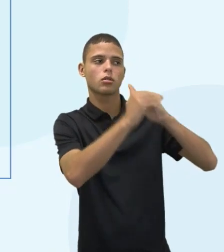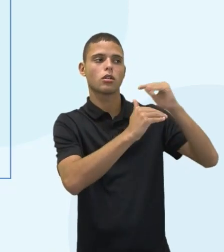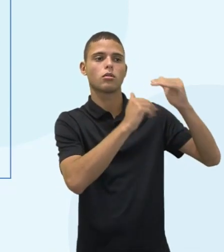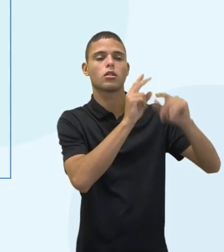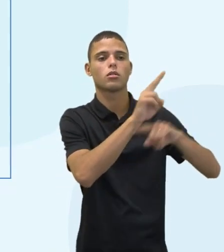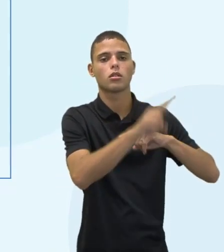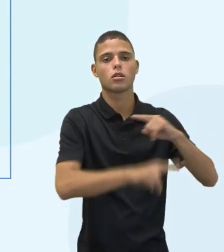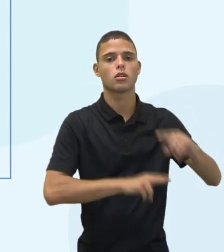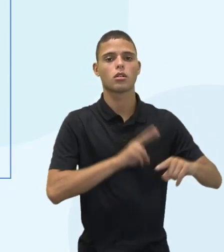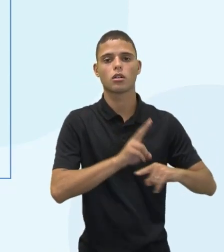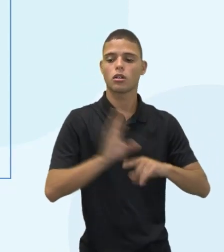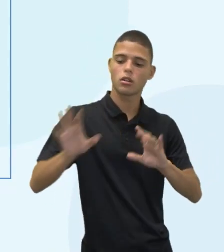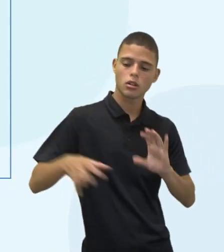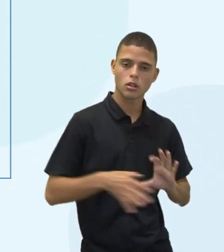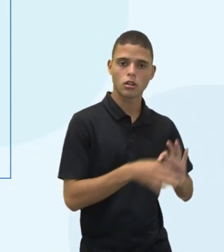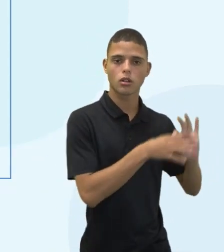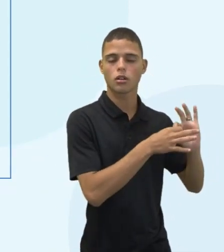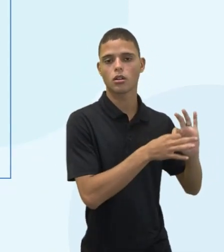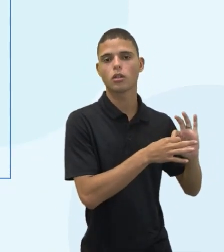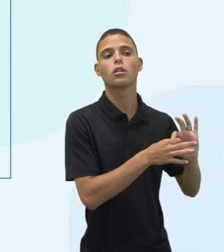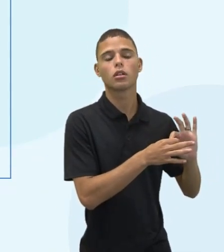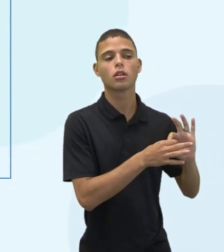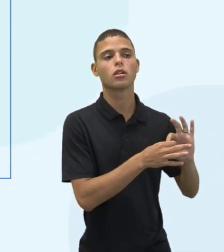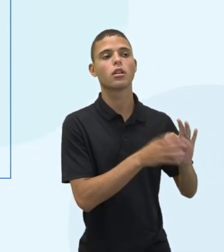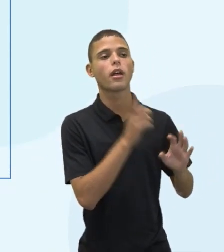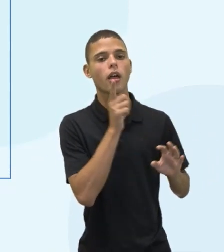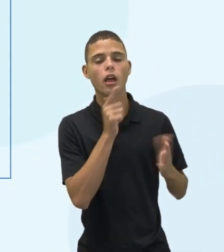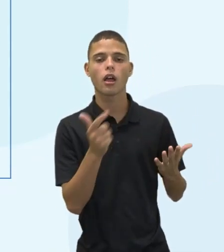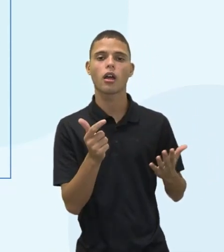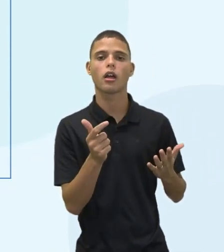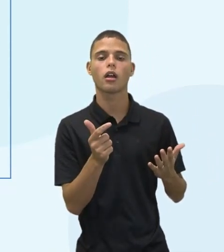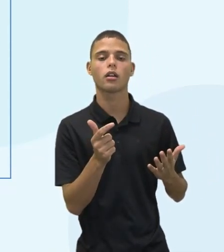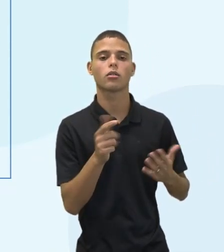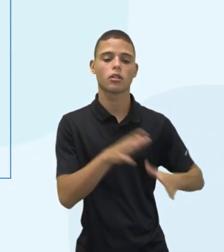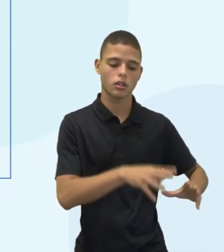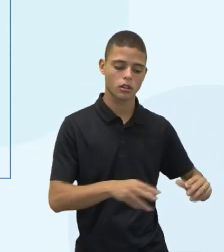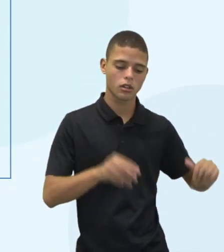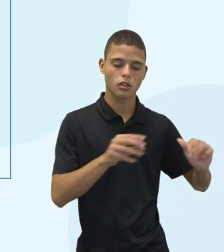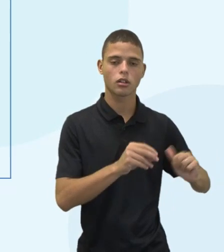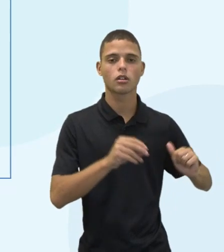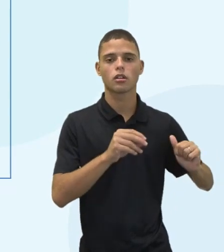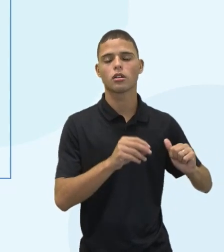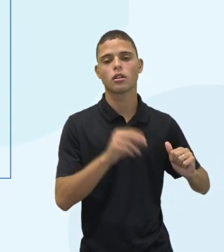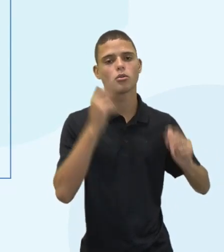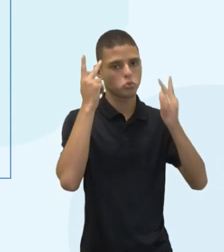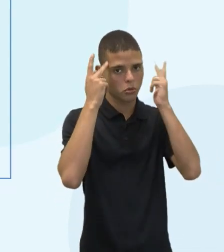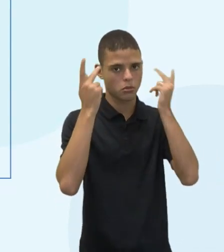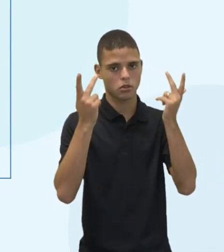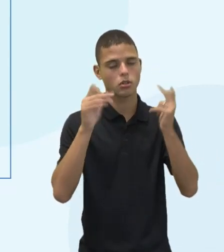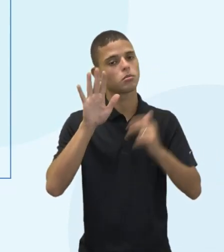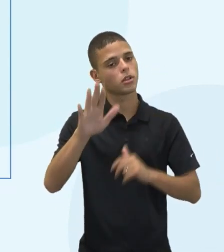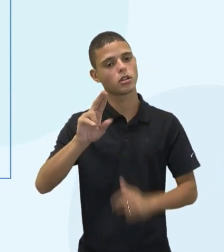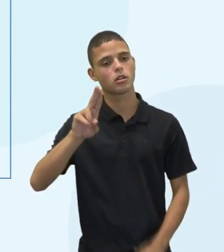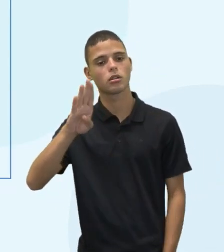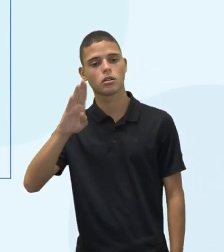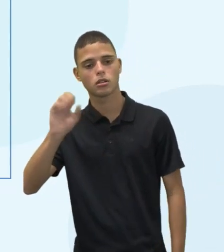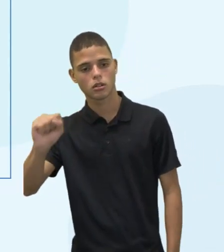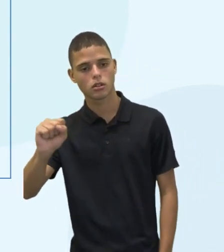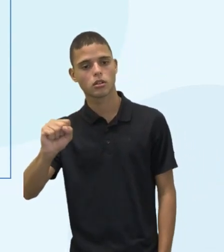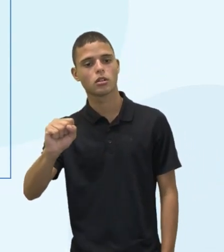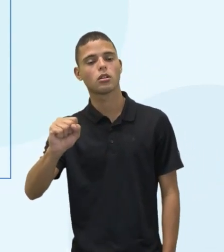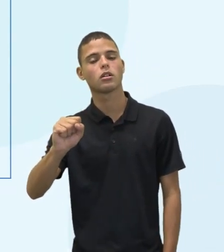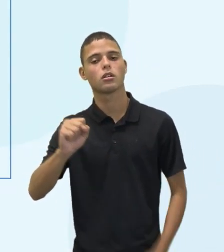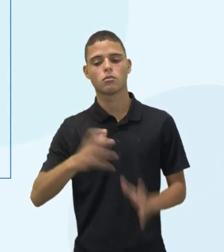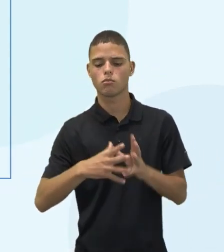apenas atrelado à questão dos recursos naturais. Mas, na verdade, os ODS eles expandem muito mais, que vai para o eixo